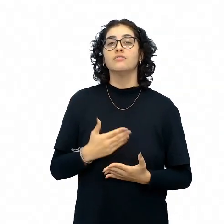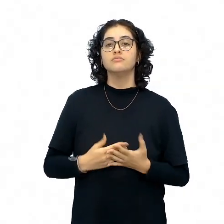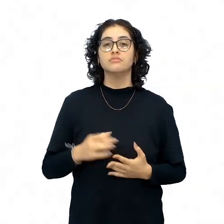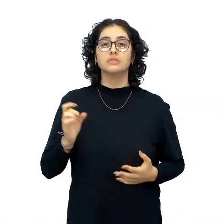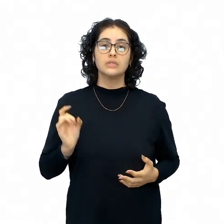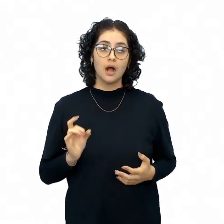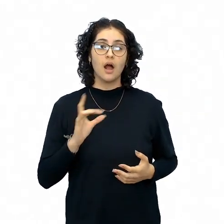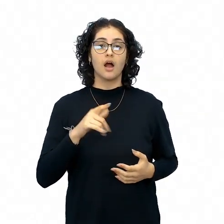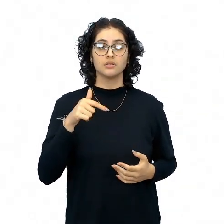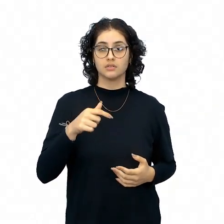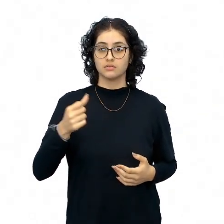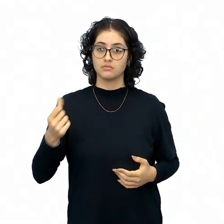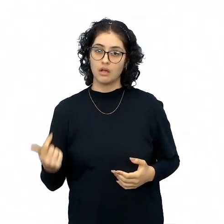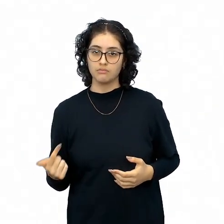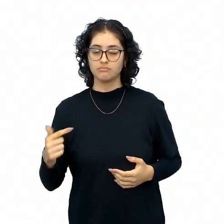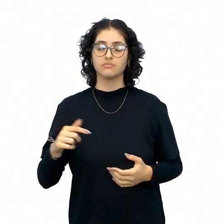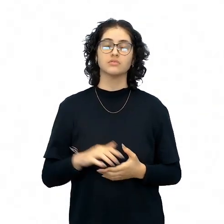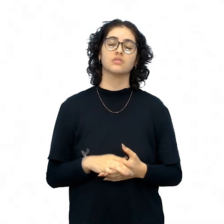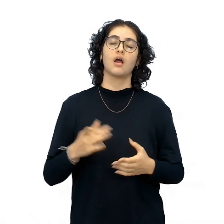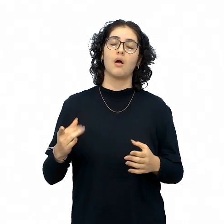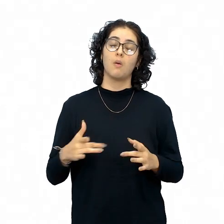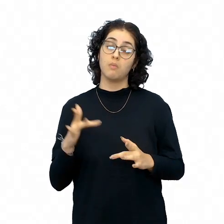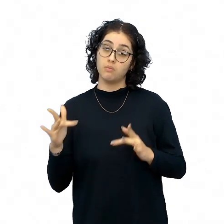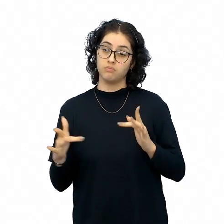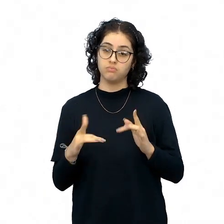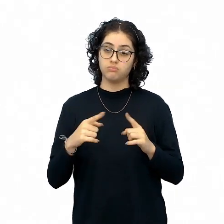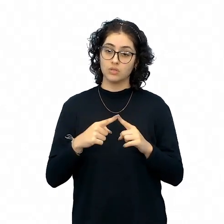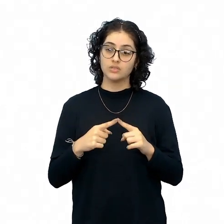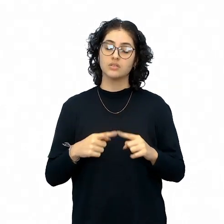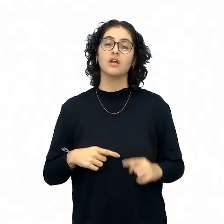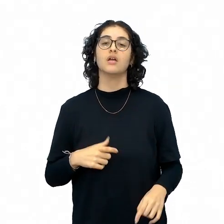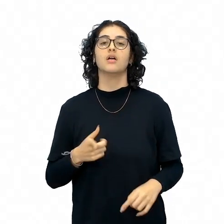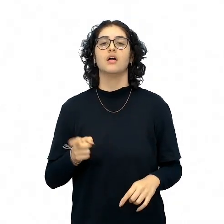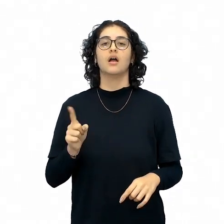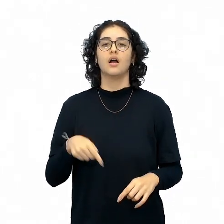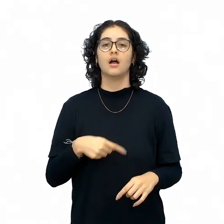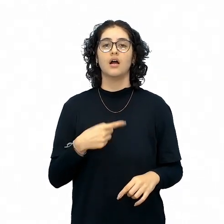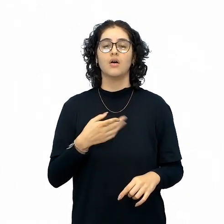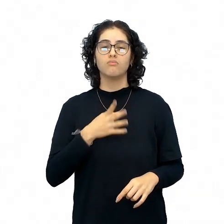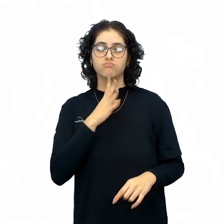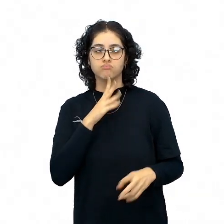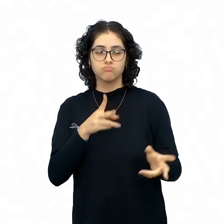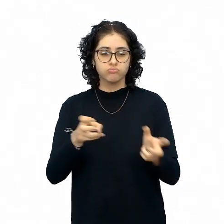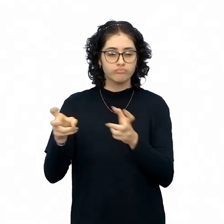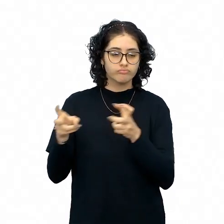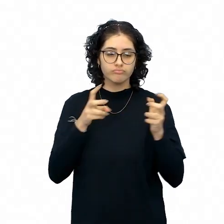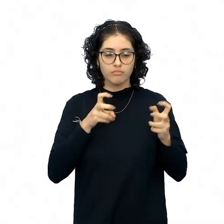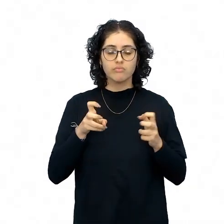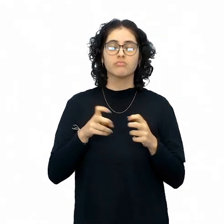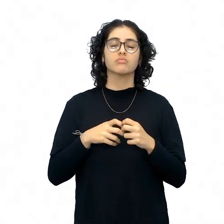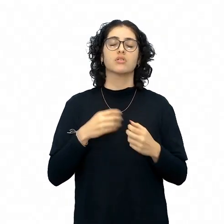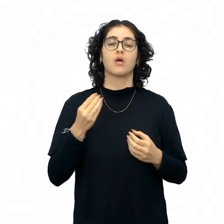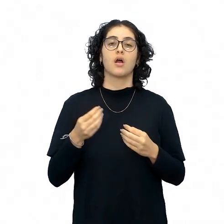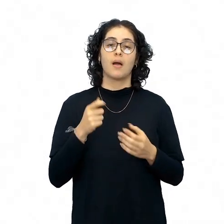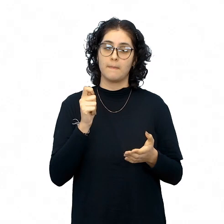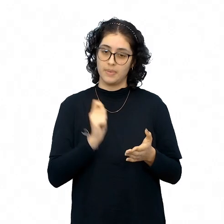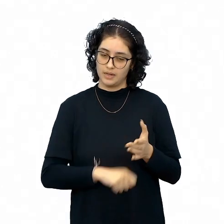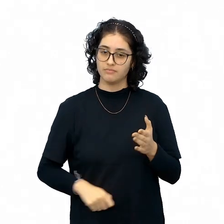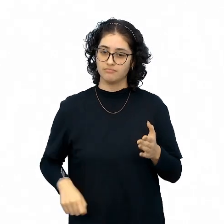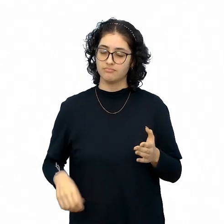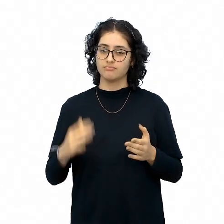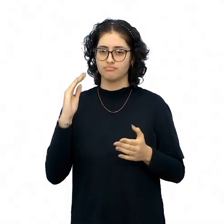e 7, cujos objetivos são conhecer e sistematizar características do gênero textual